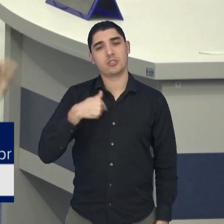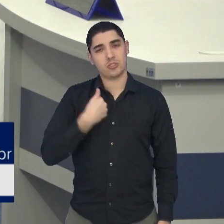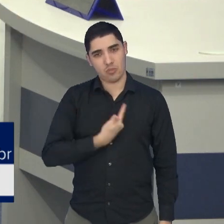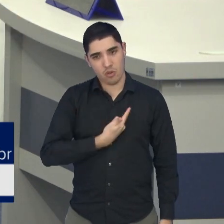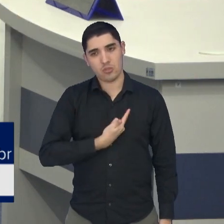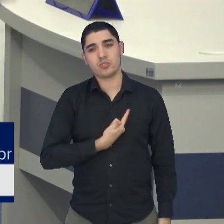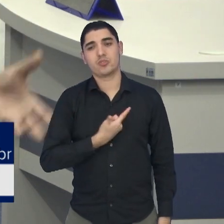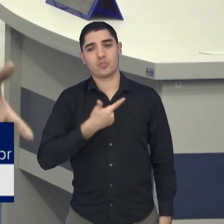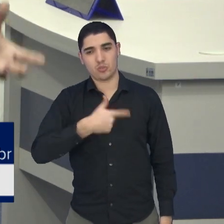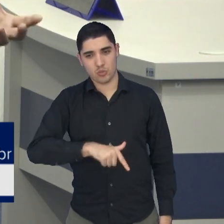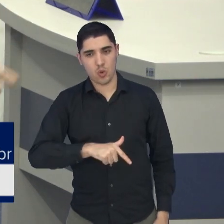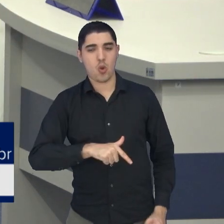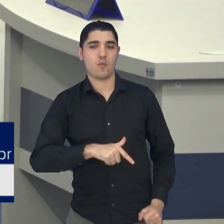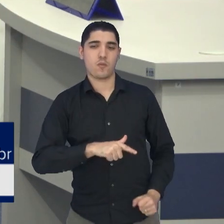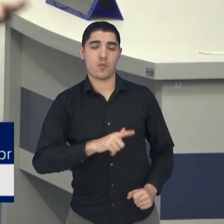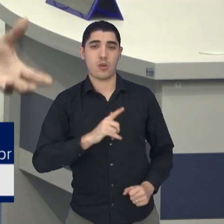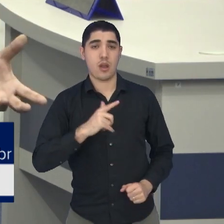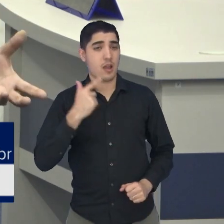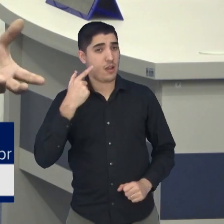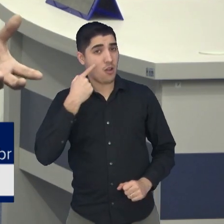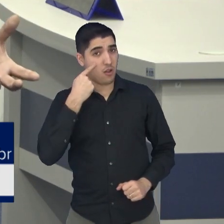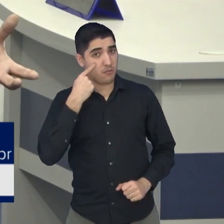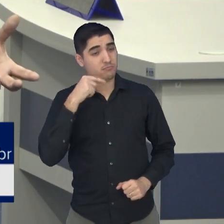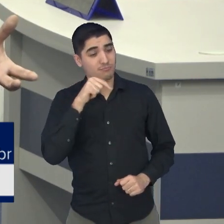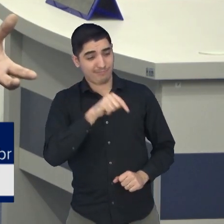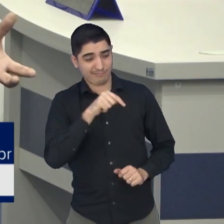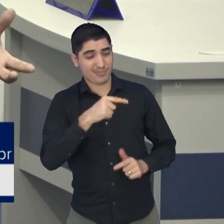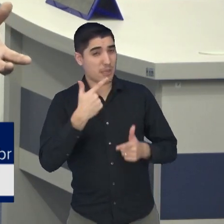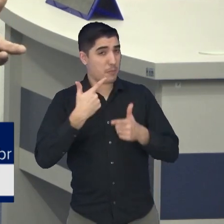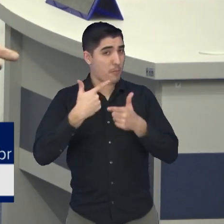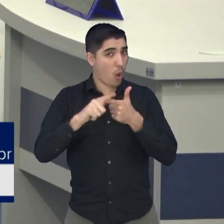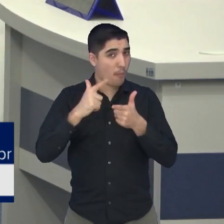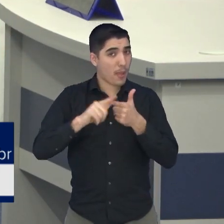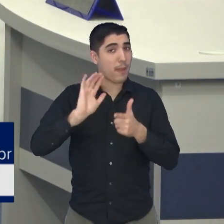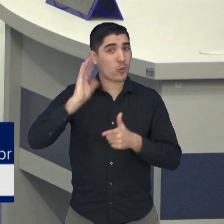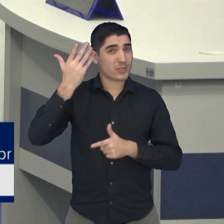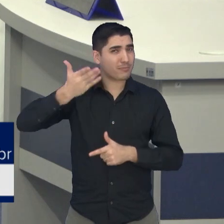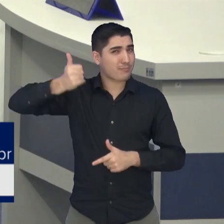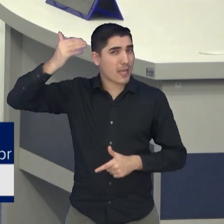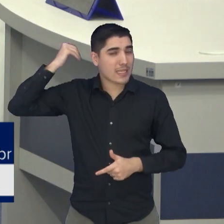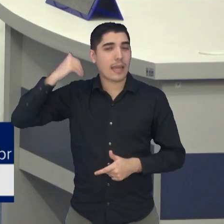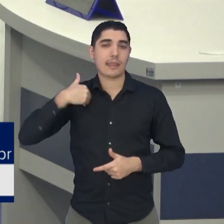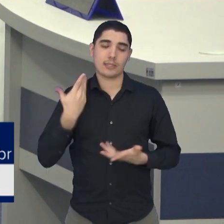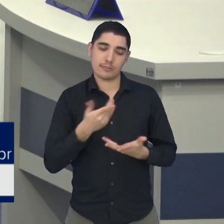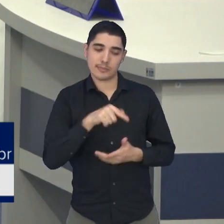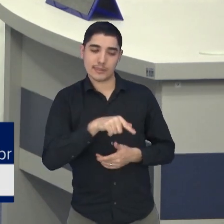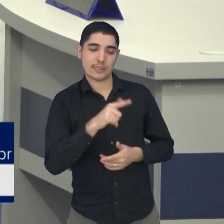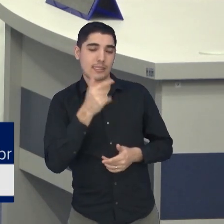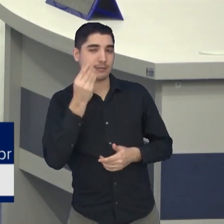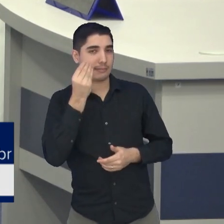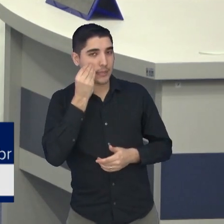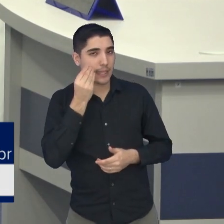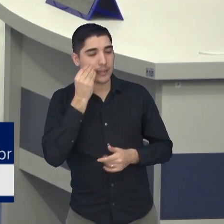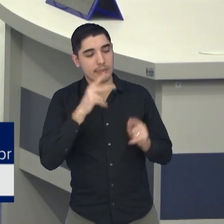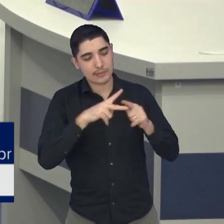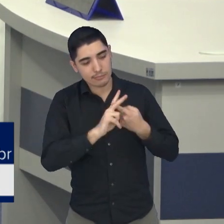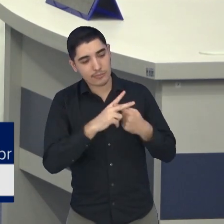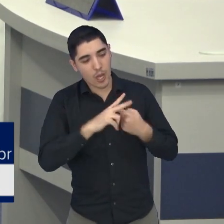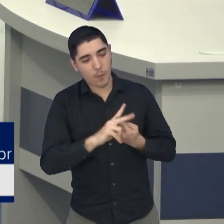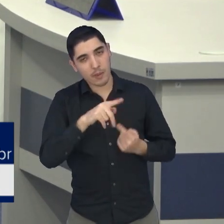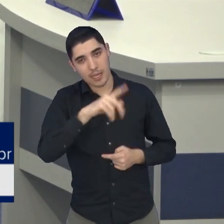Consertando aquilo que já tinha apontado lá atrás. Né? Então, agora, esse projeto específico, o